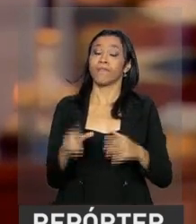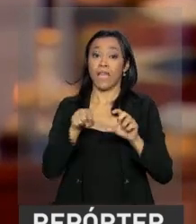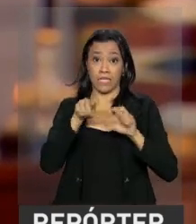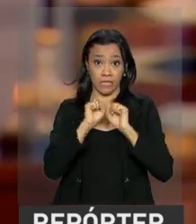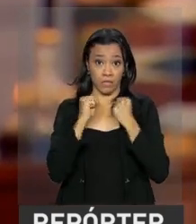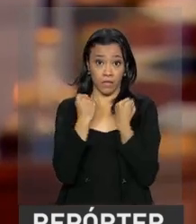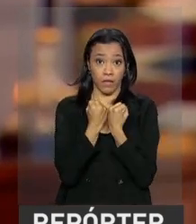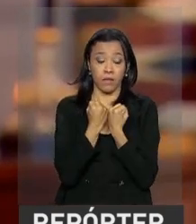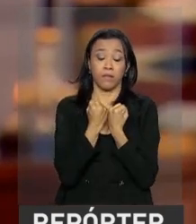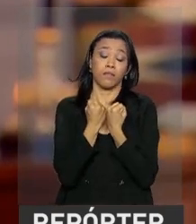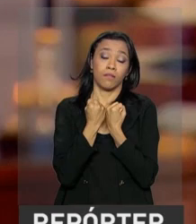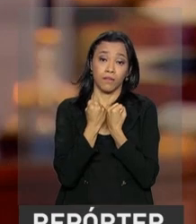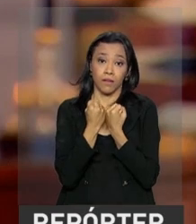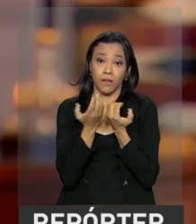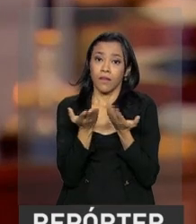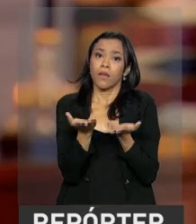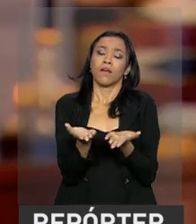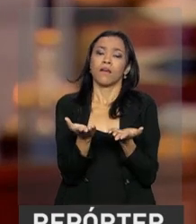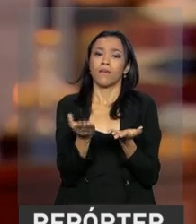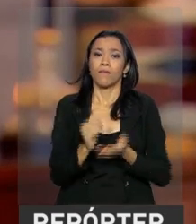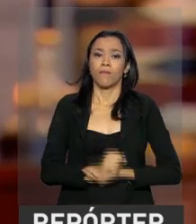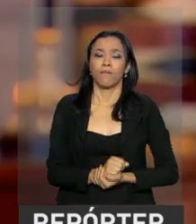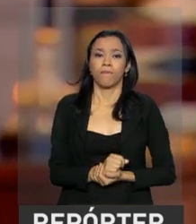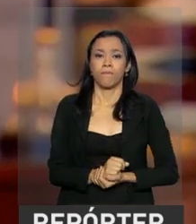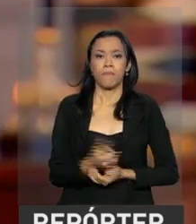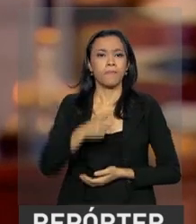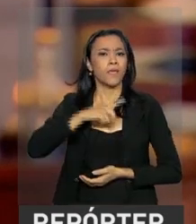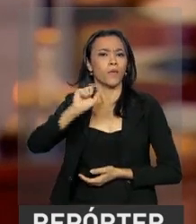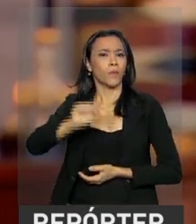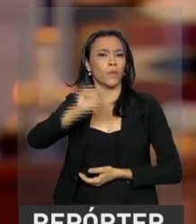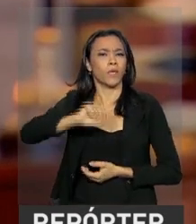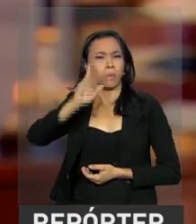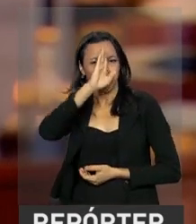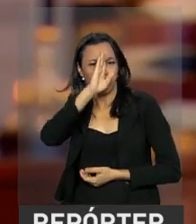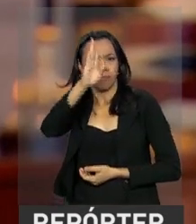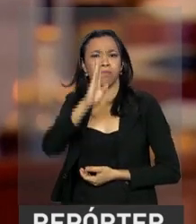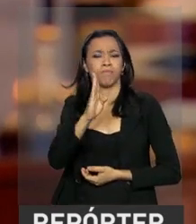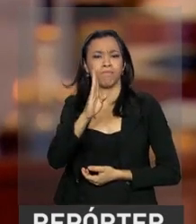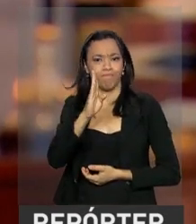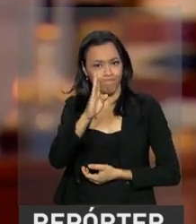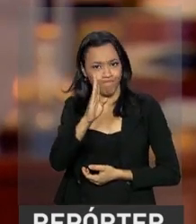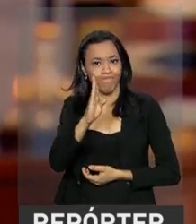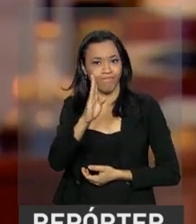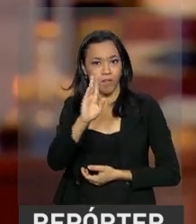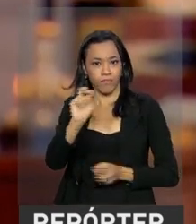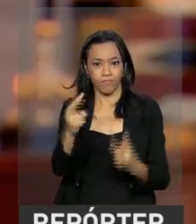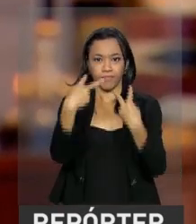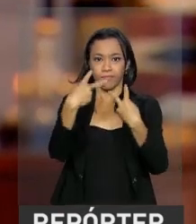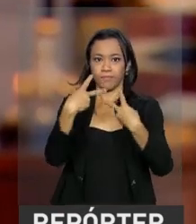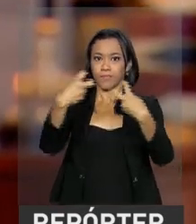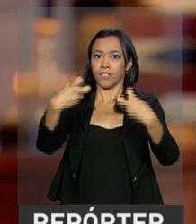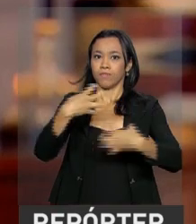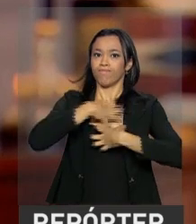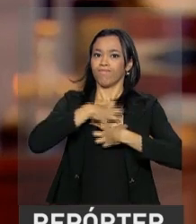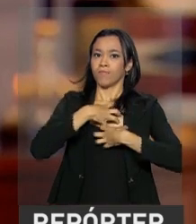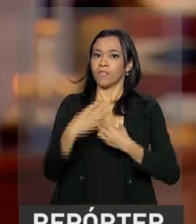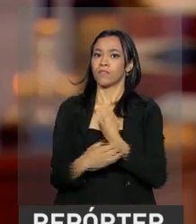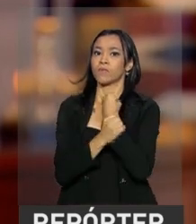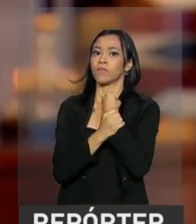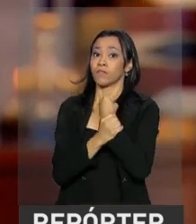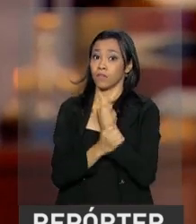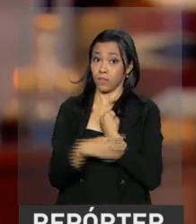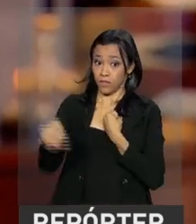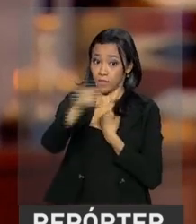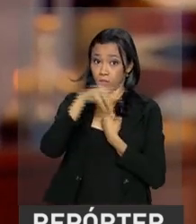dessa dimensão ele tem o papel principal de gerar confiança ou seja os